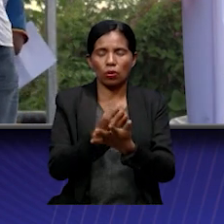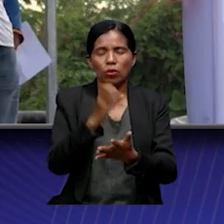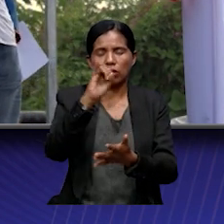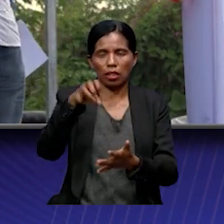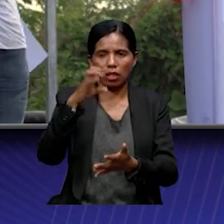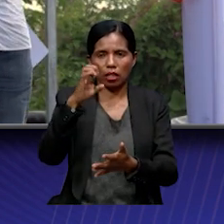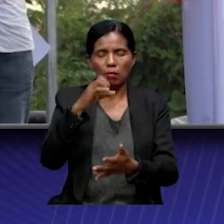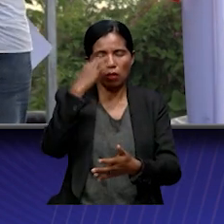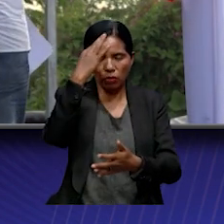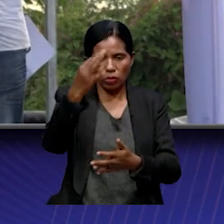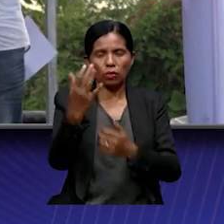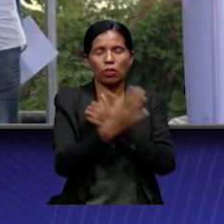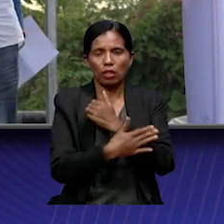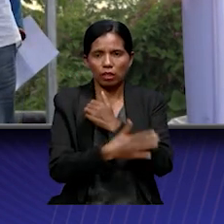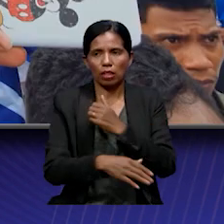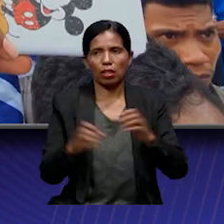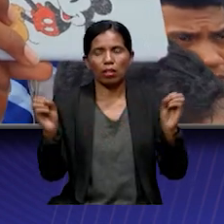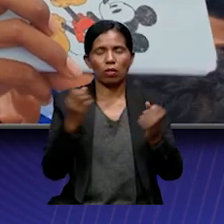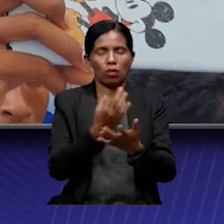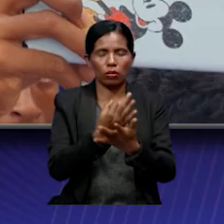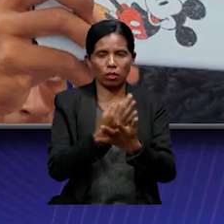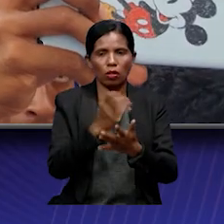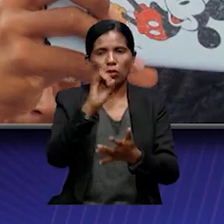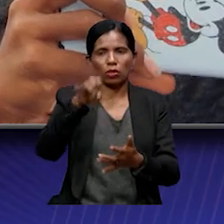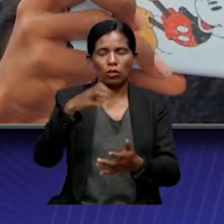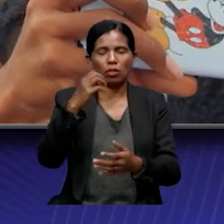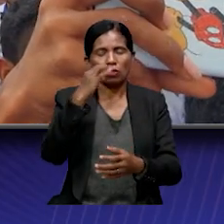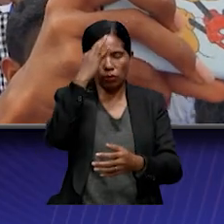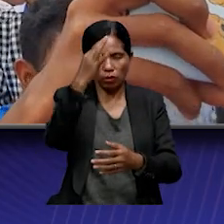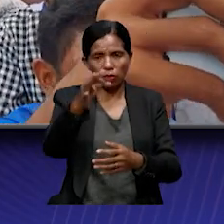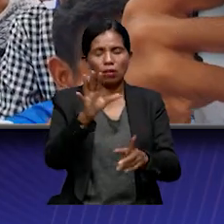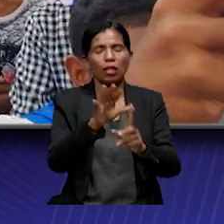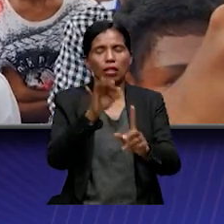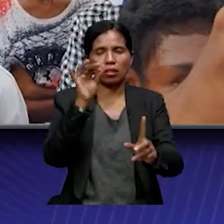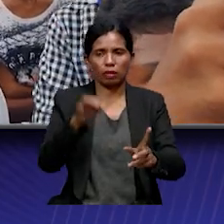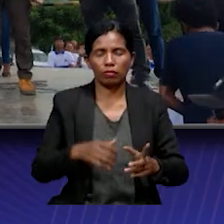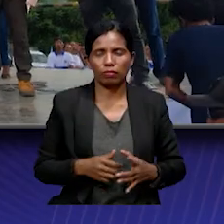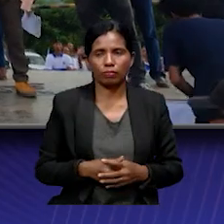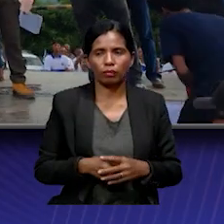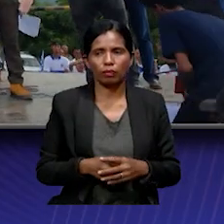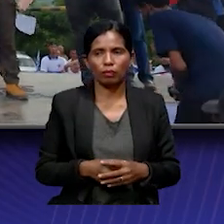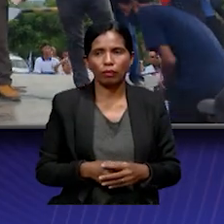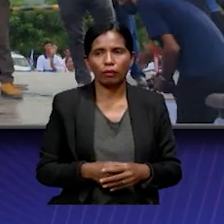ba futuro na saunia la os orçamento estado ba futuro ele saunia